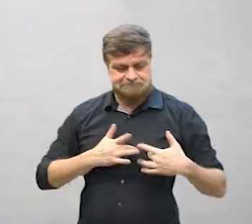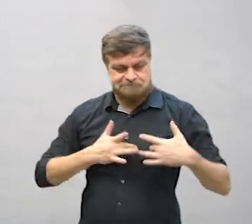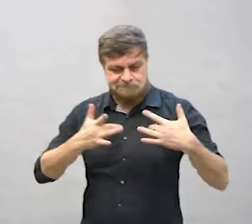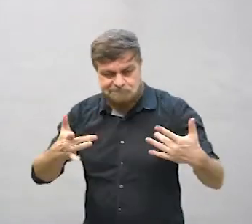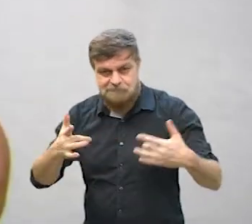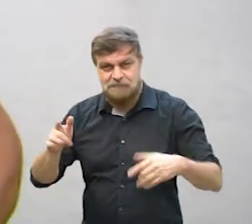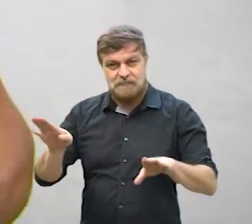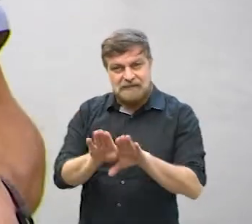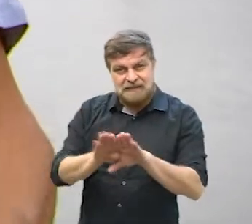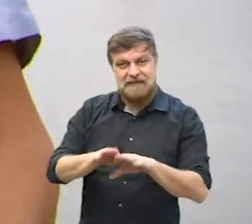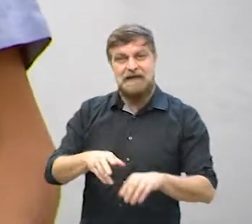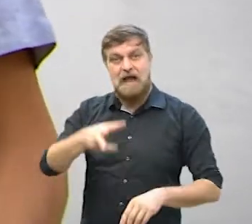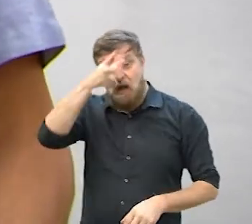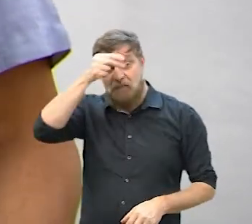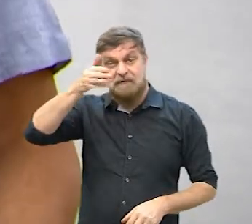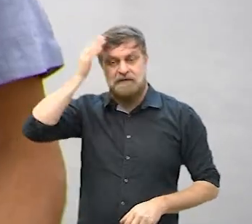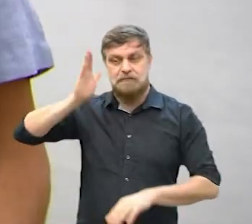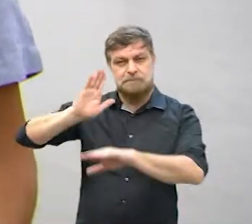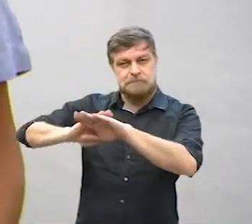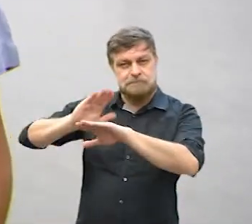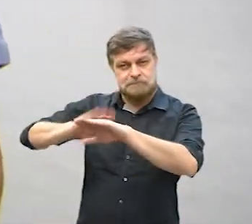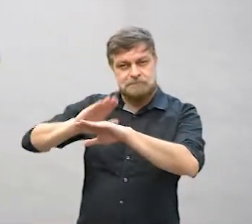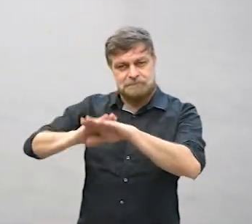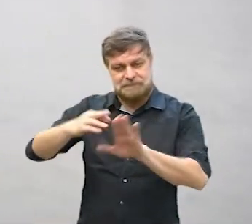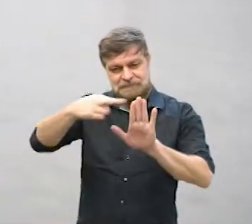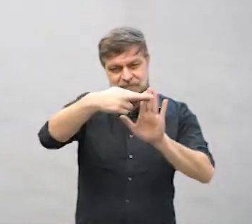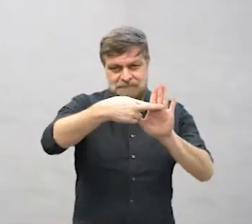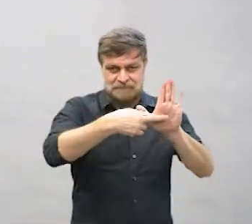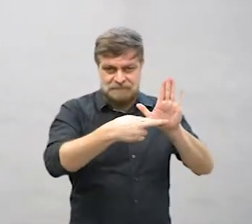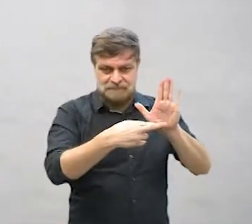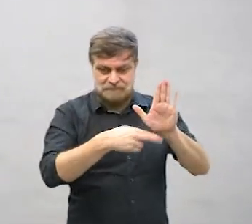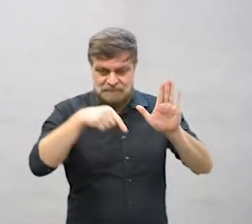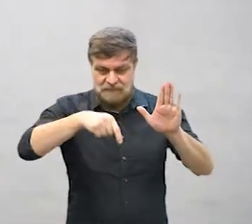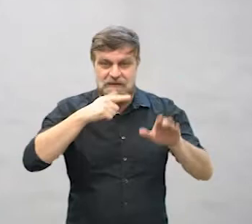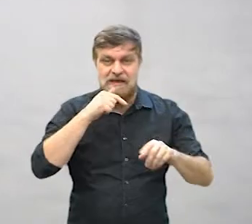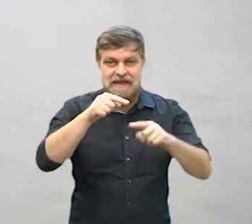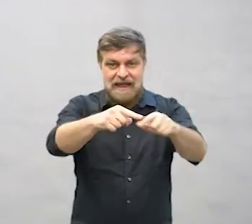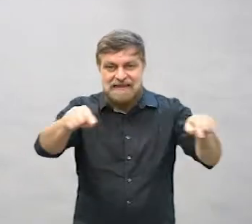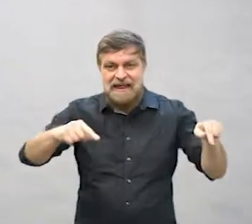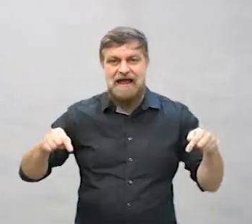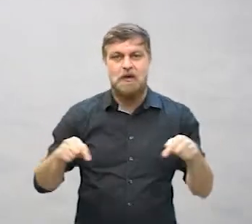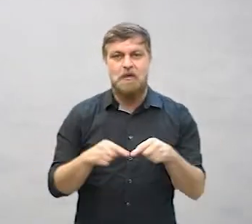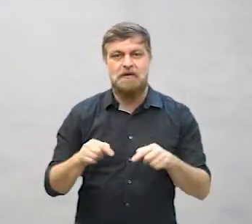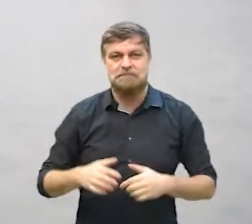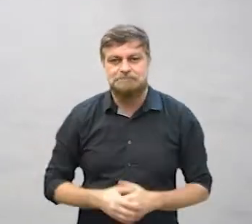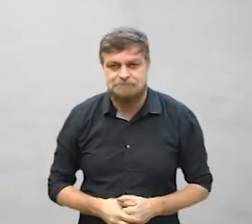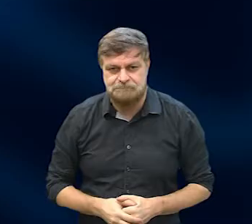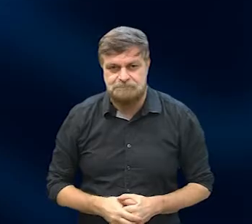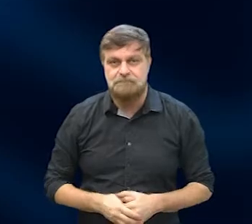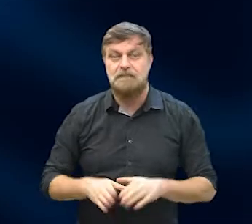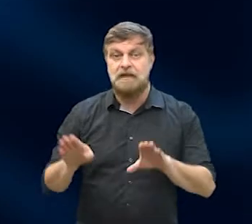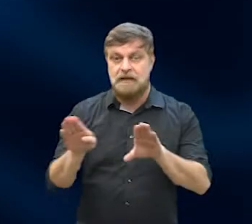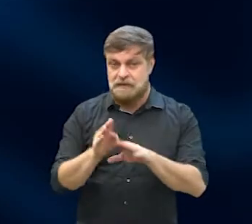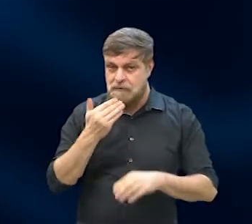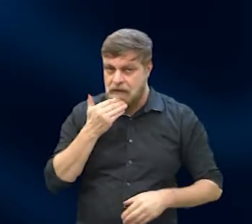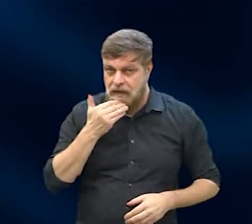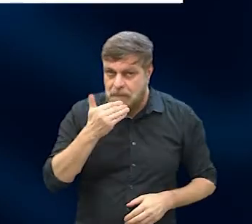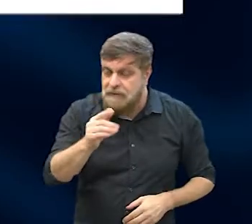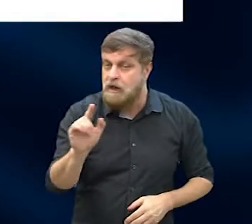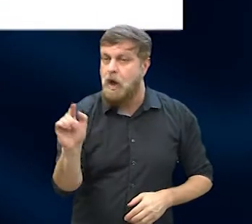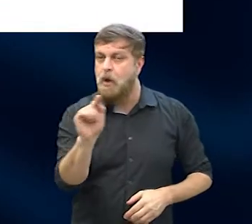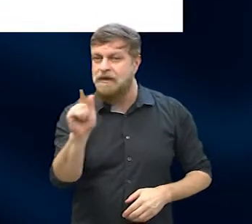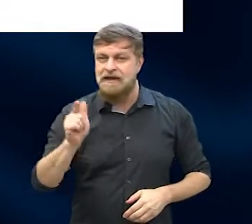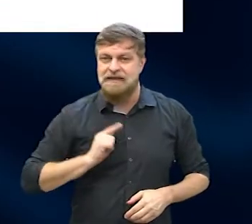de uma concessão é o essa indicação para que o prefeito faça isso essa regulamentação da aqui na lagoa do Mingone não só